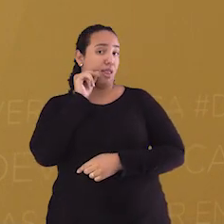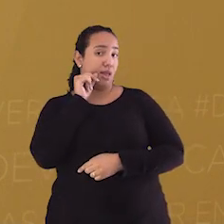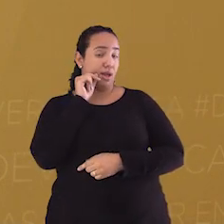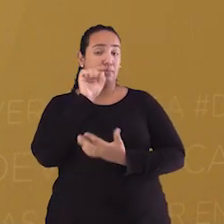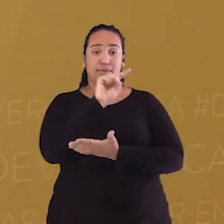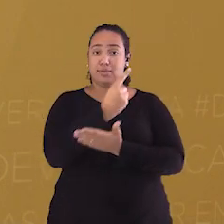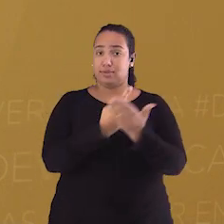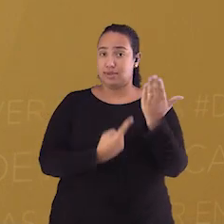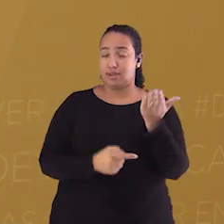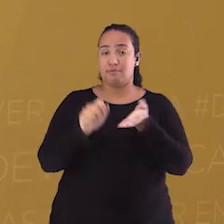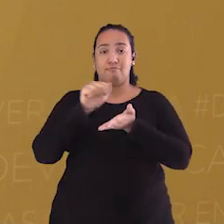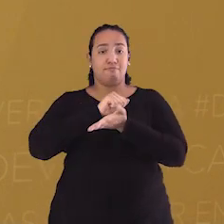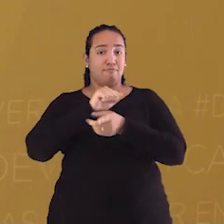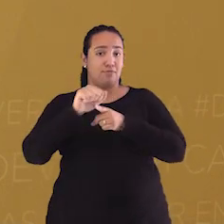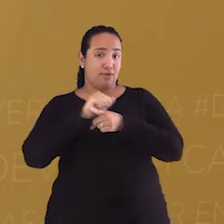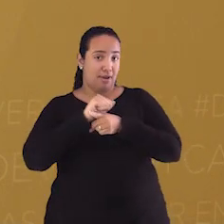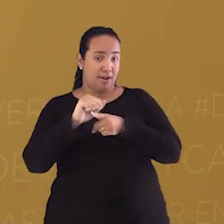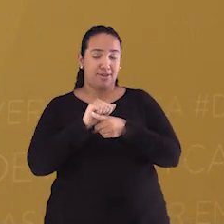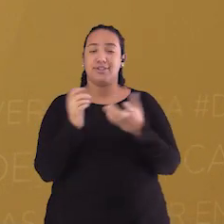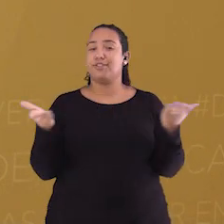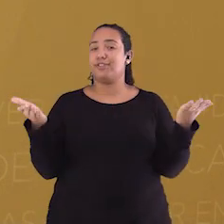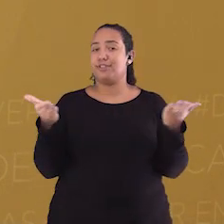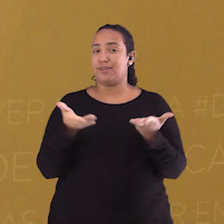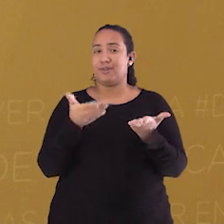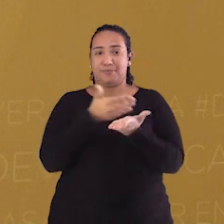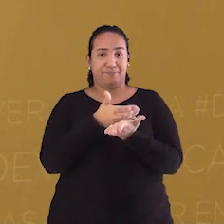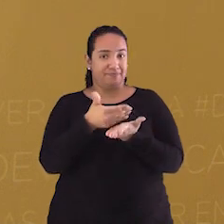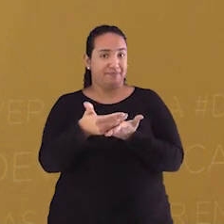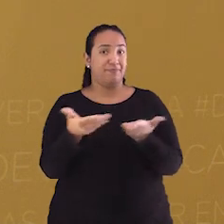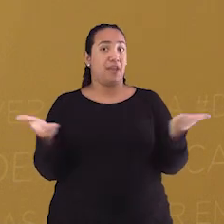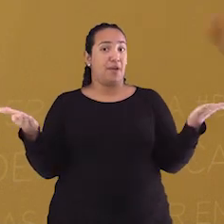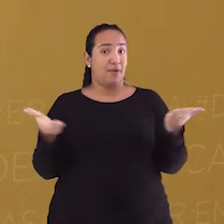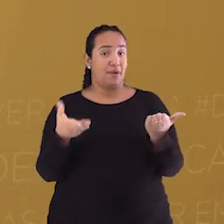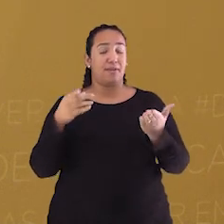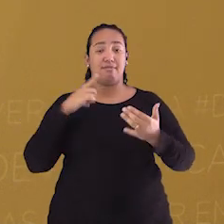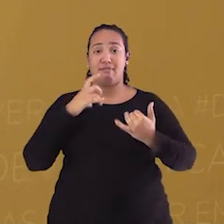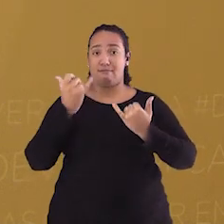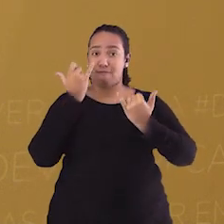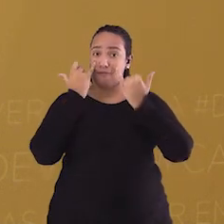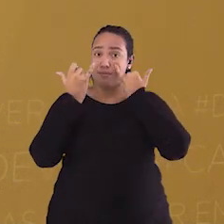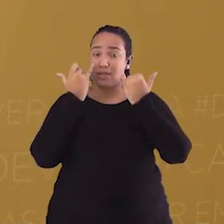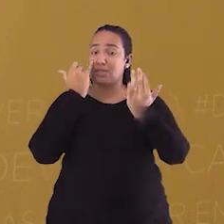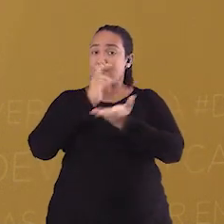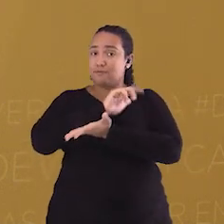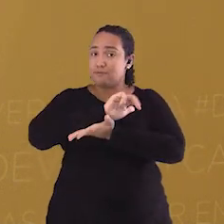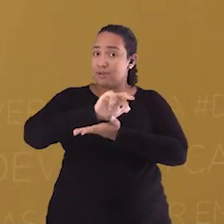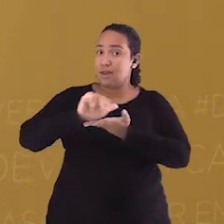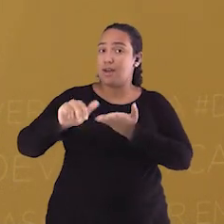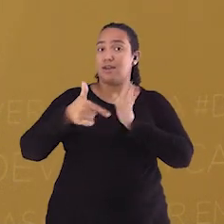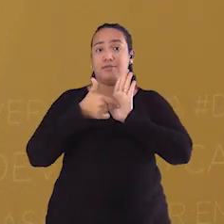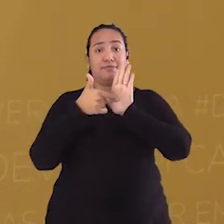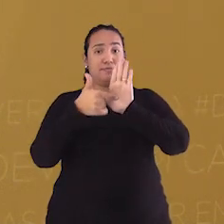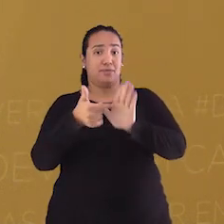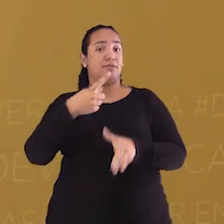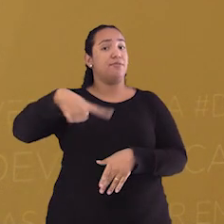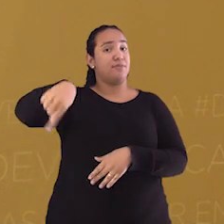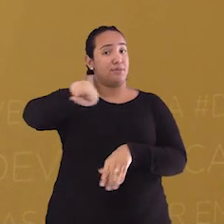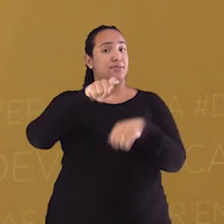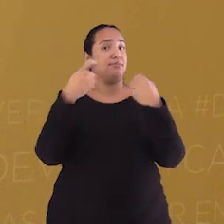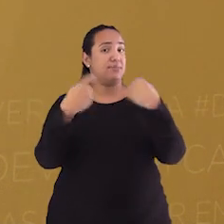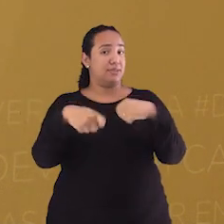lápis, caderno, borracha e vamos, pois serão passadas muitas informações e você vai precisar